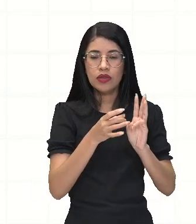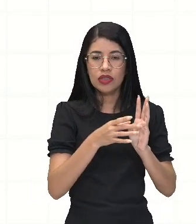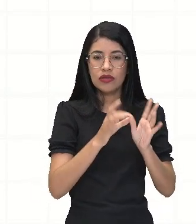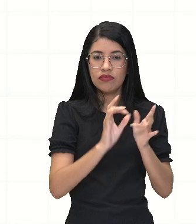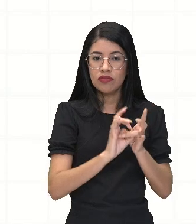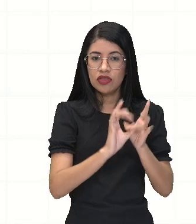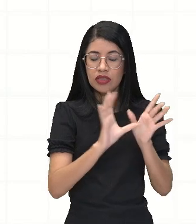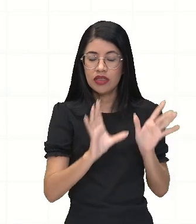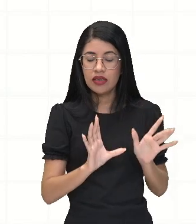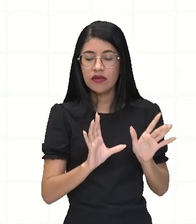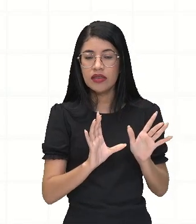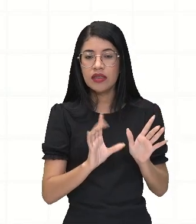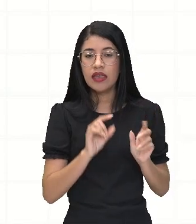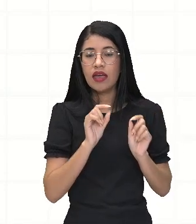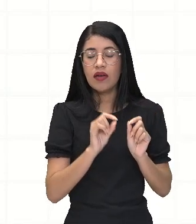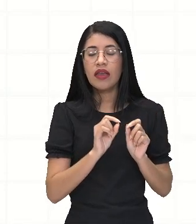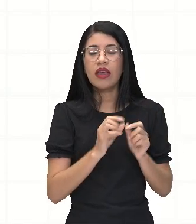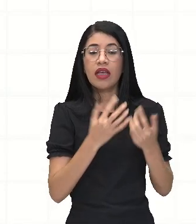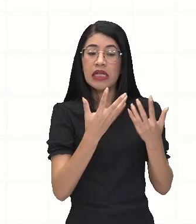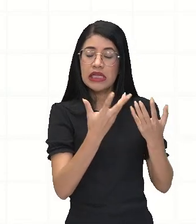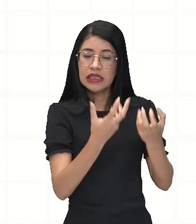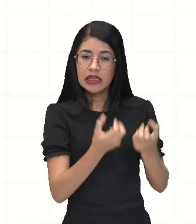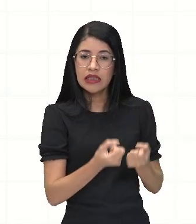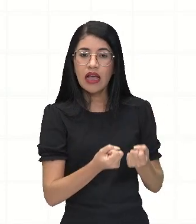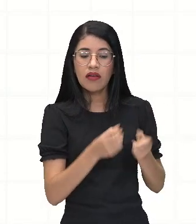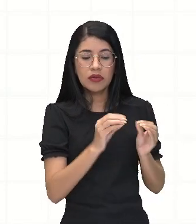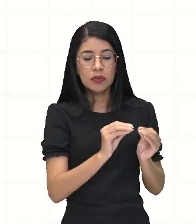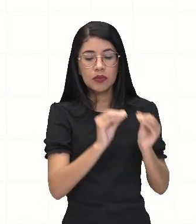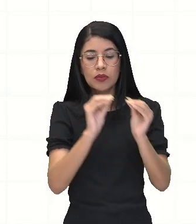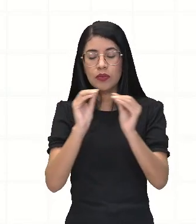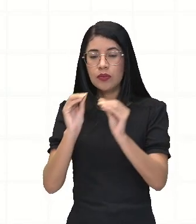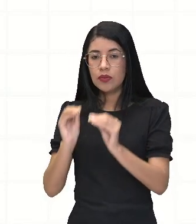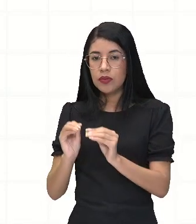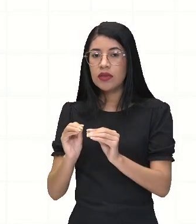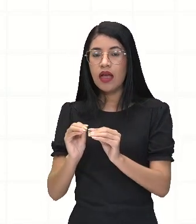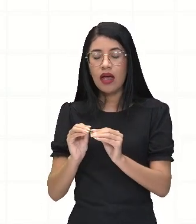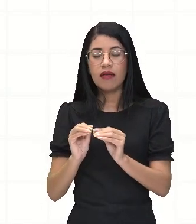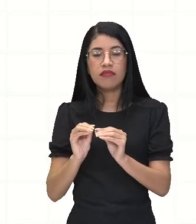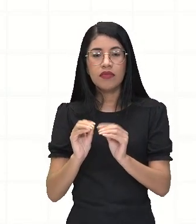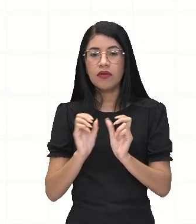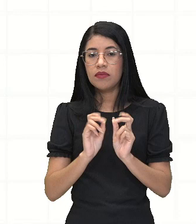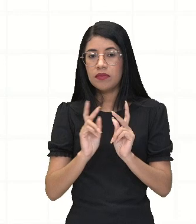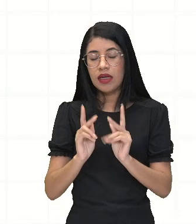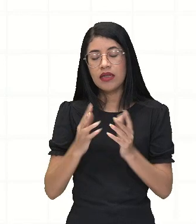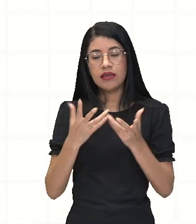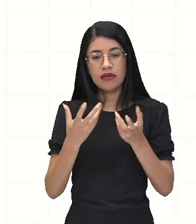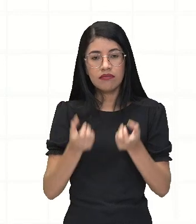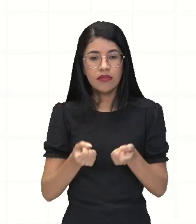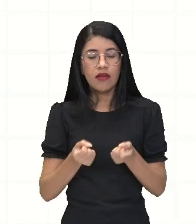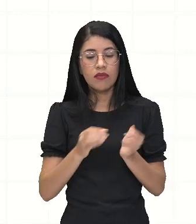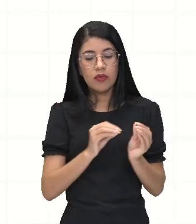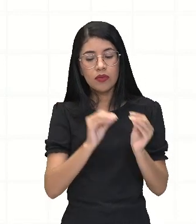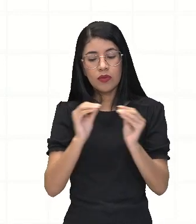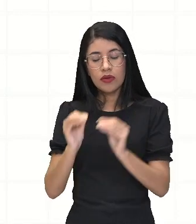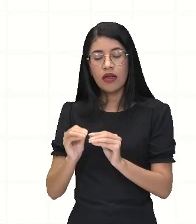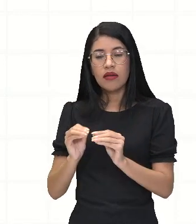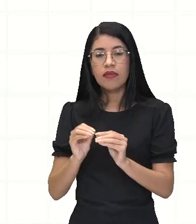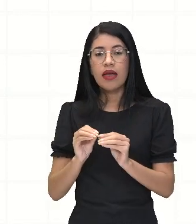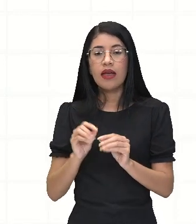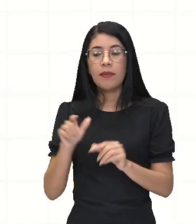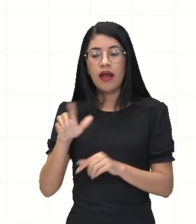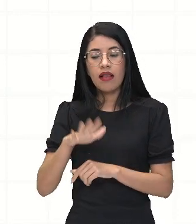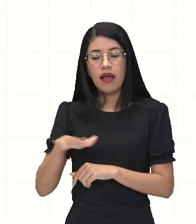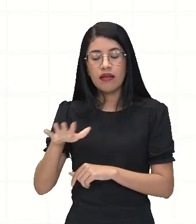eram aqueles que consentiam em serem transferidos pacificamente de suas aldeias nativas para os assentamentos